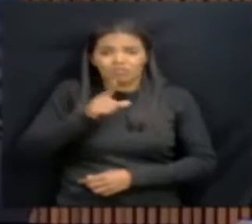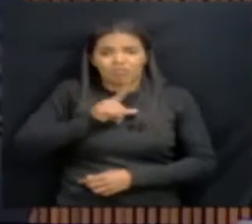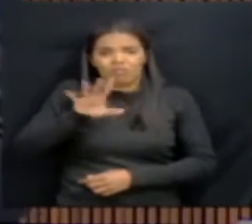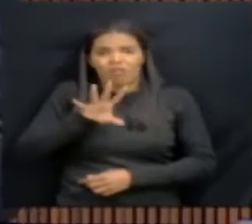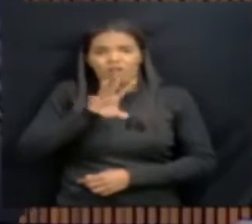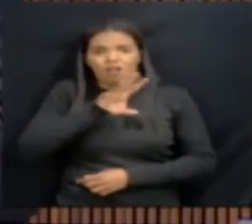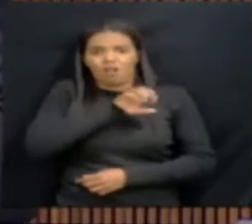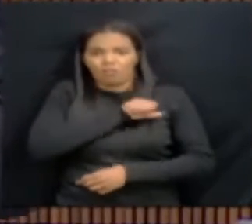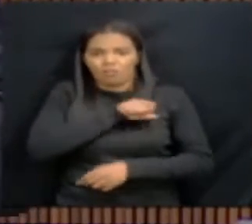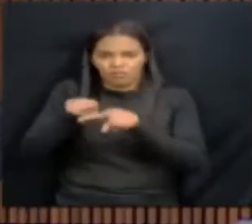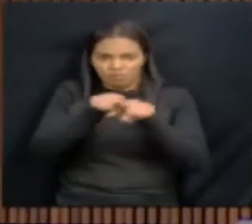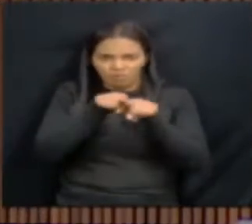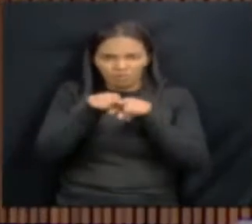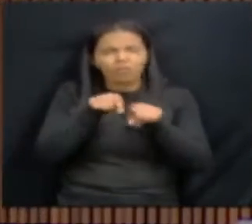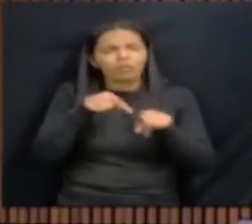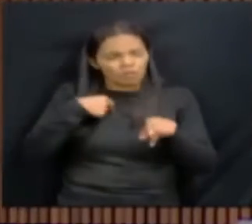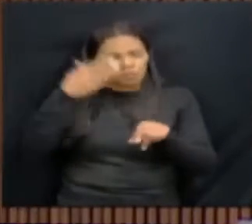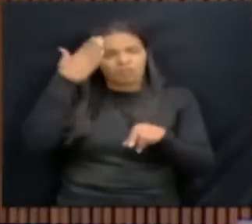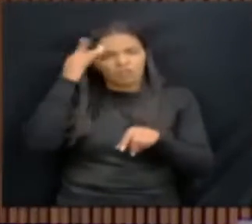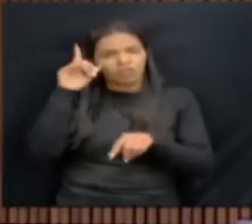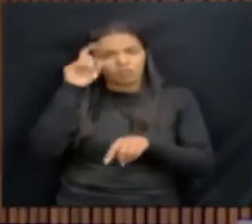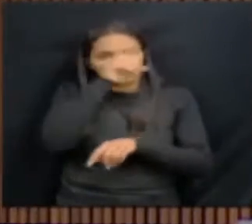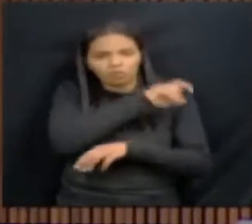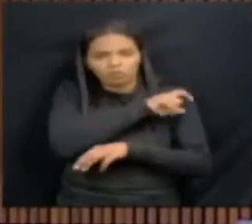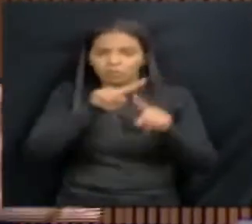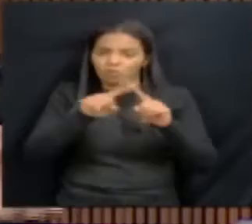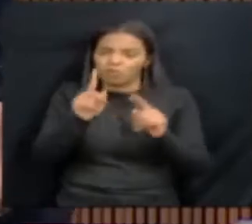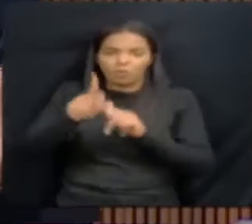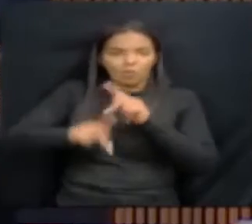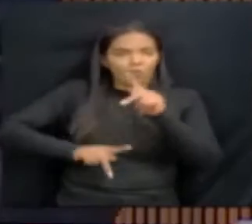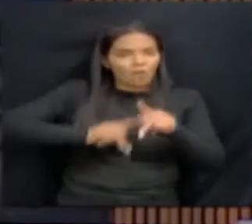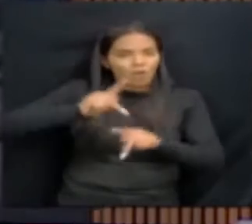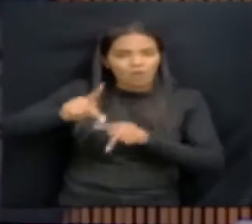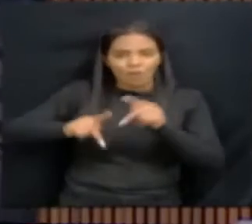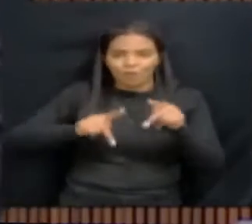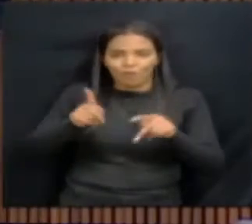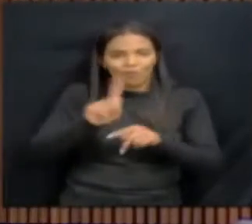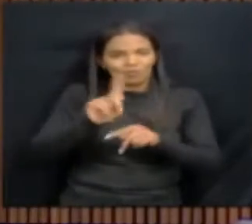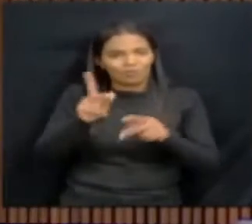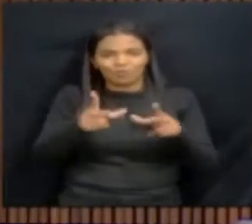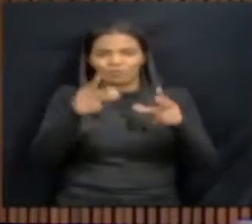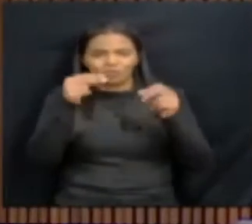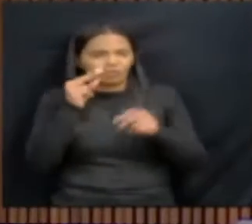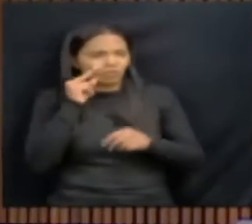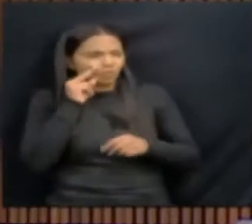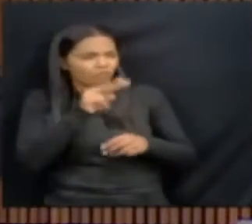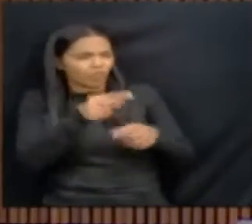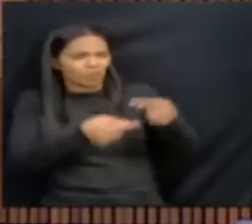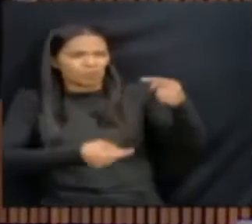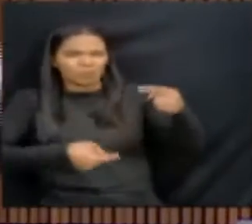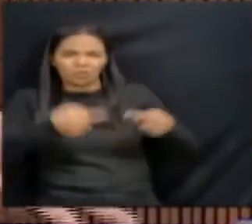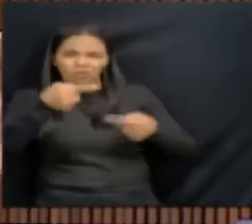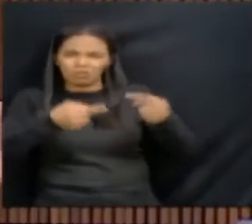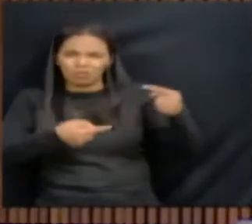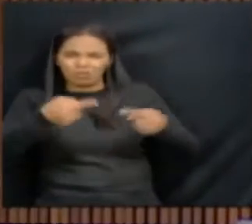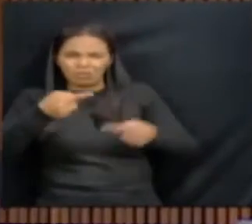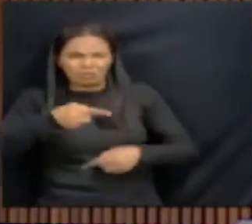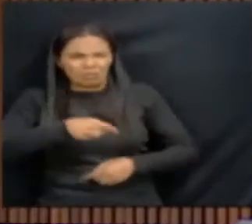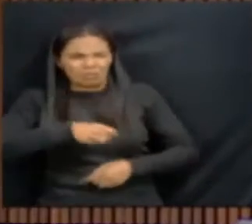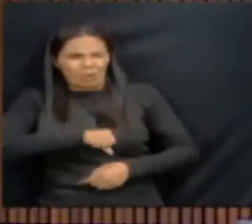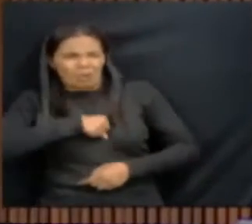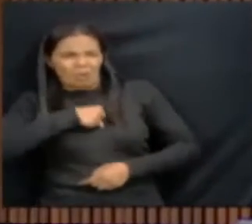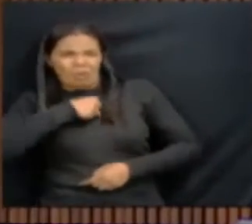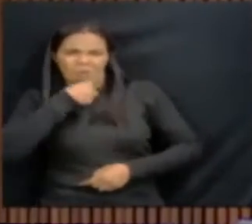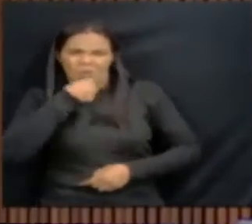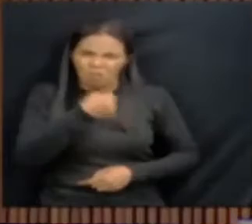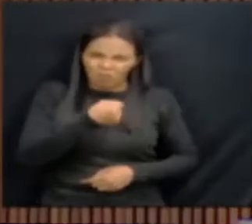difícil em alguns momentos, mas o povo não merece ver um embate de tão agressividade no momento em